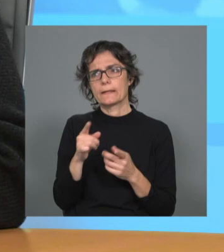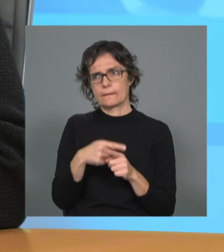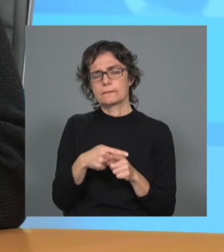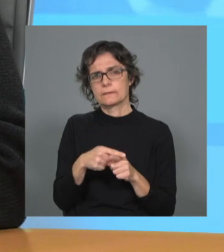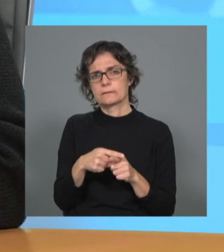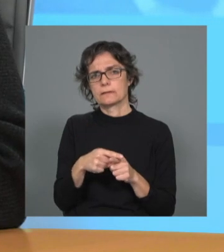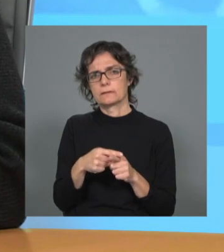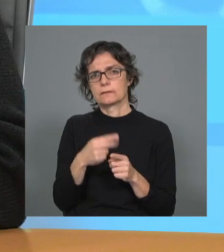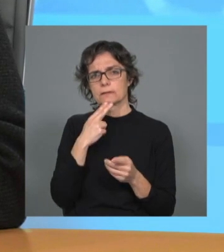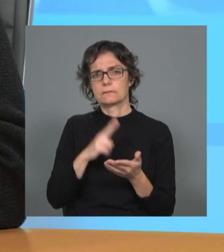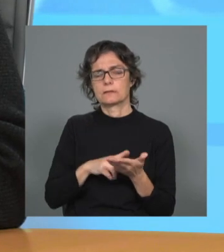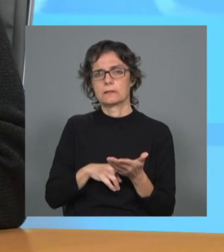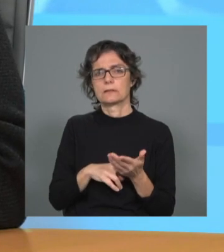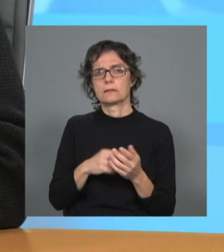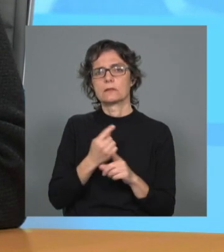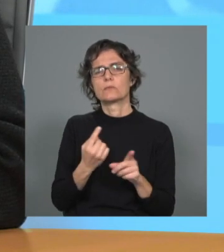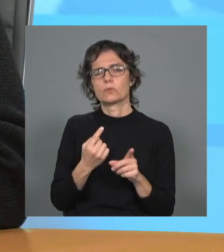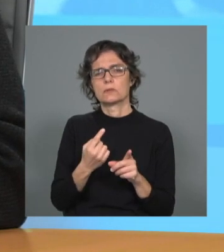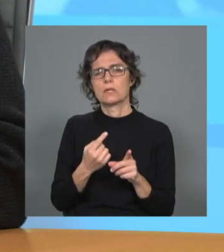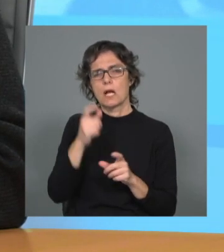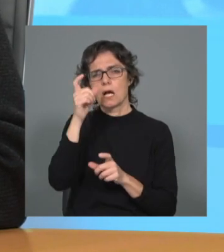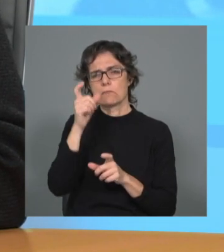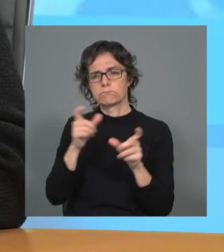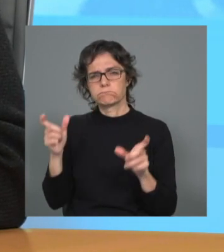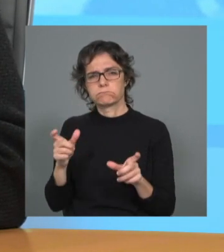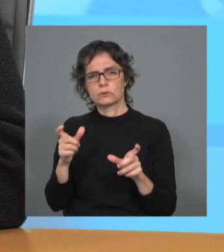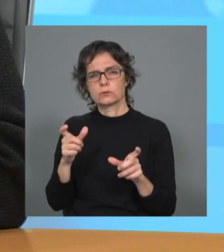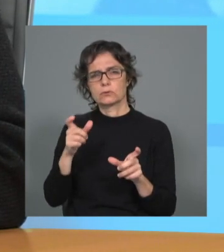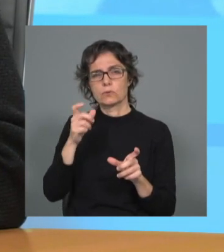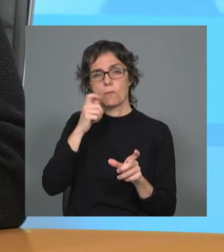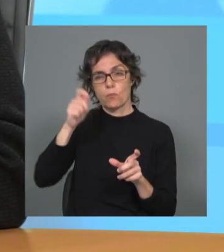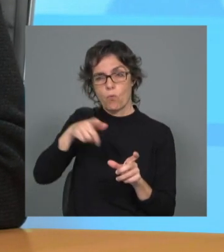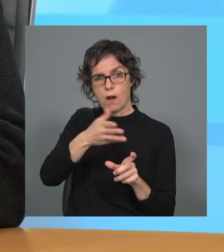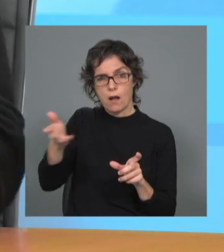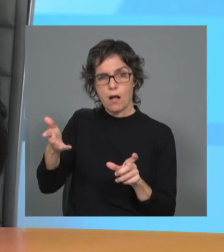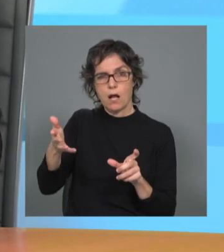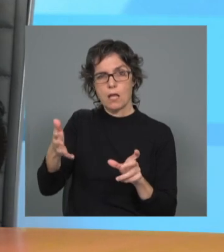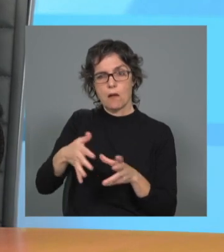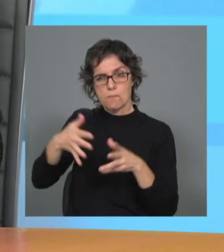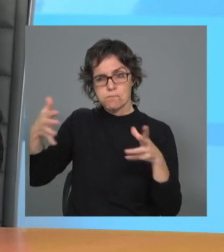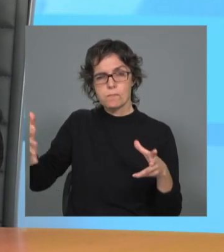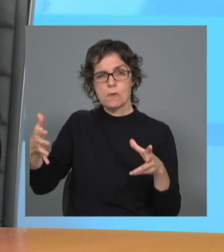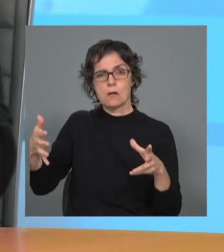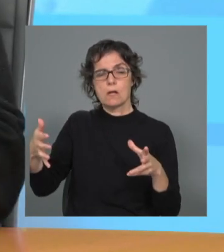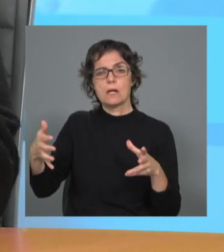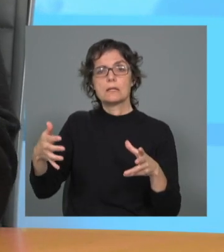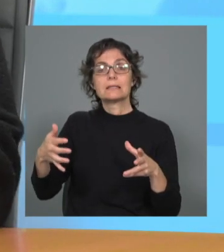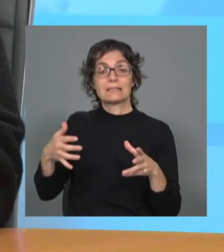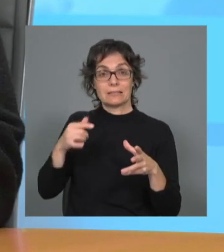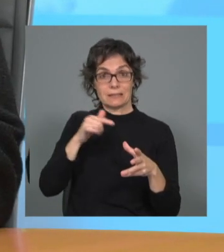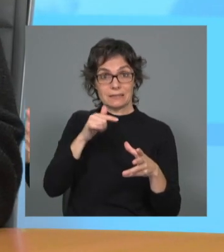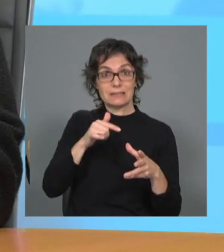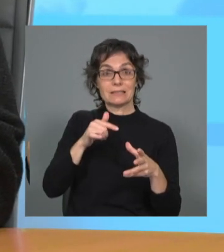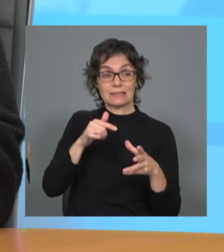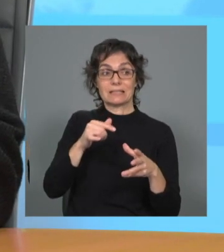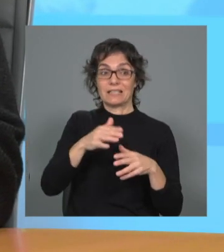curioso. A quantidade enorme de pessoas, de ucranianos que estão a aproximar-se da Ucrânia